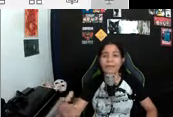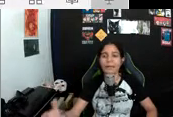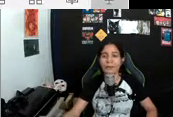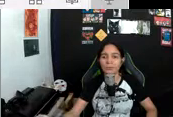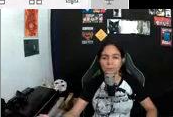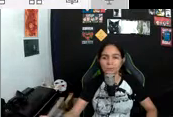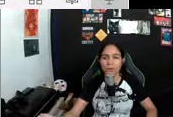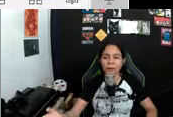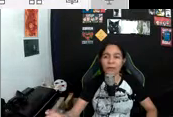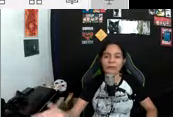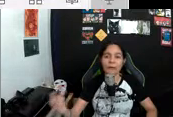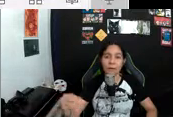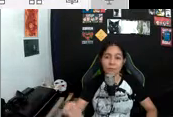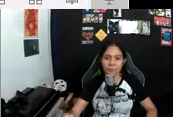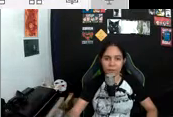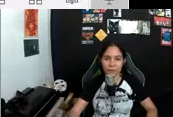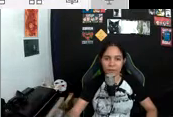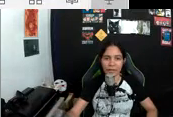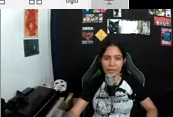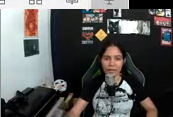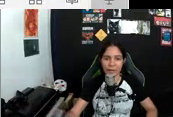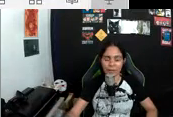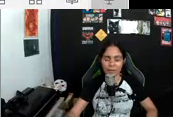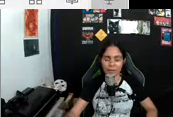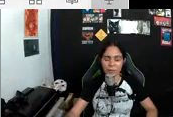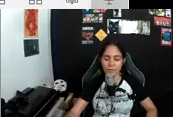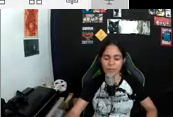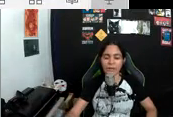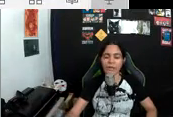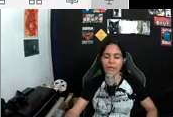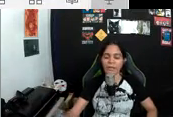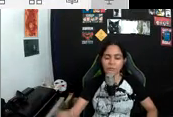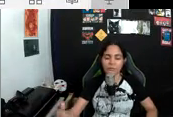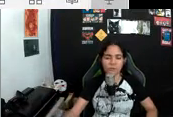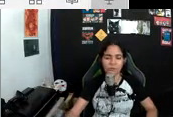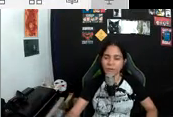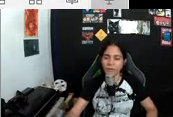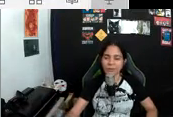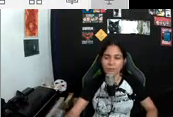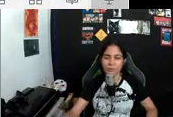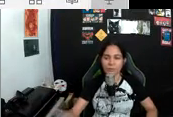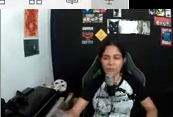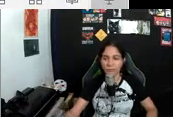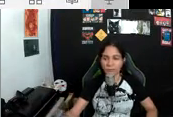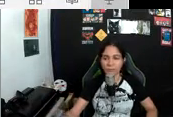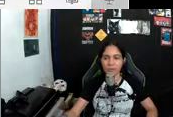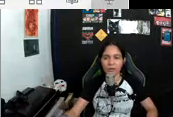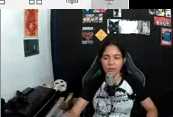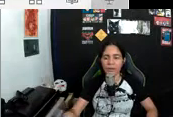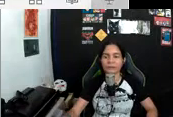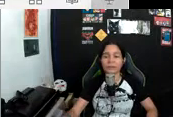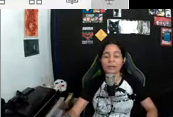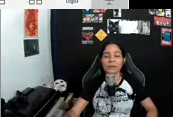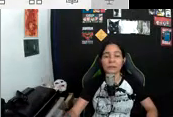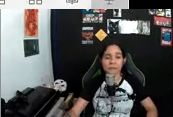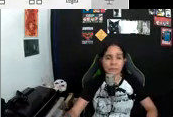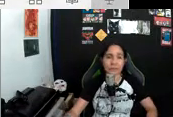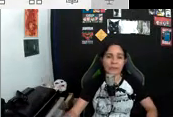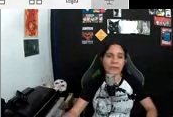o cuidado em relação aos profissionais da área de saúde. E aí, muitos profissionais precisam levar tudo de